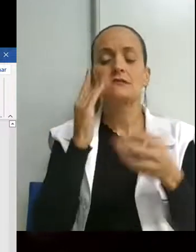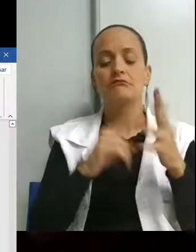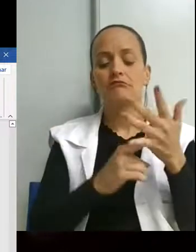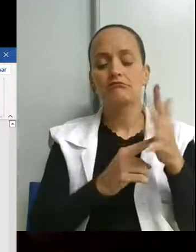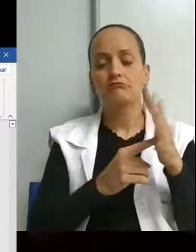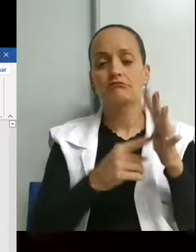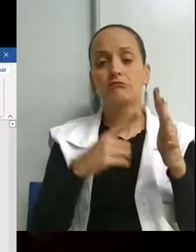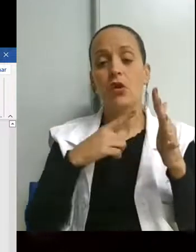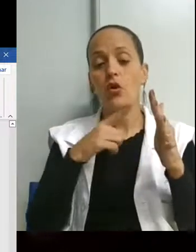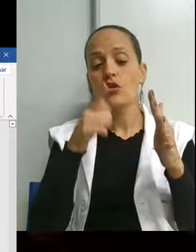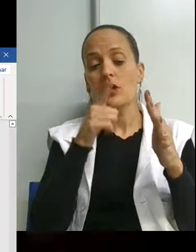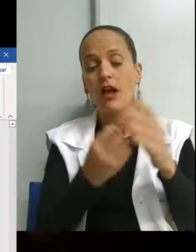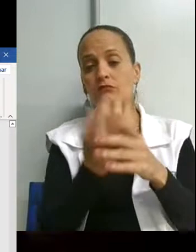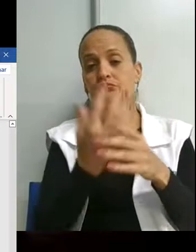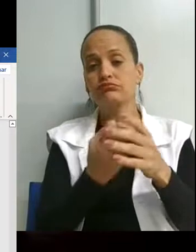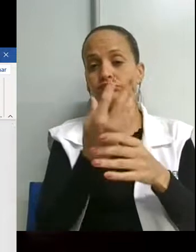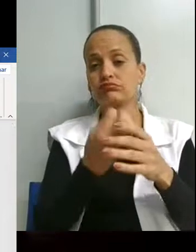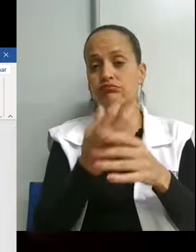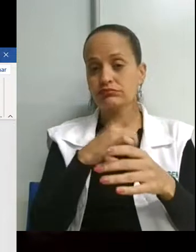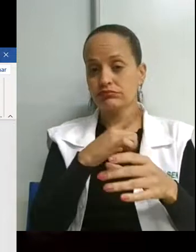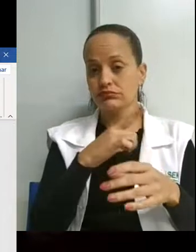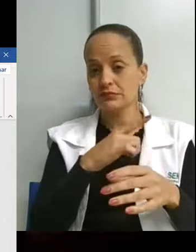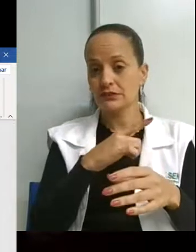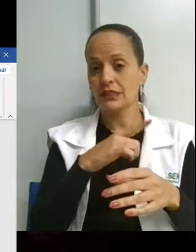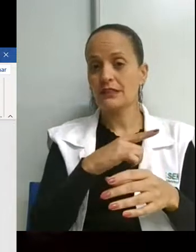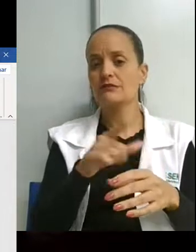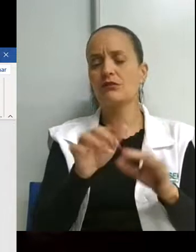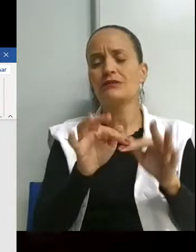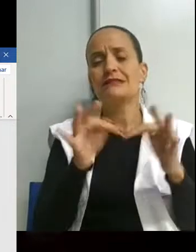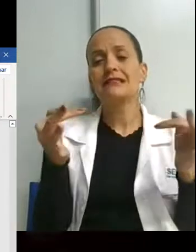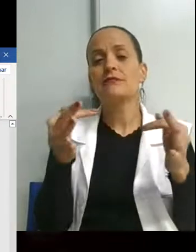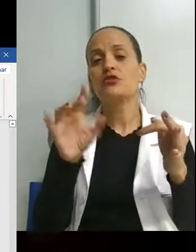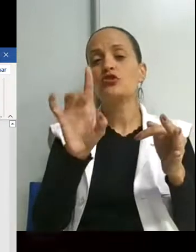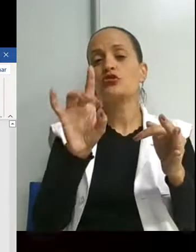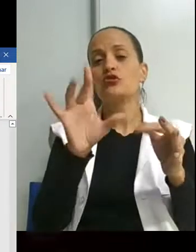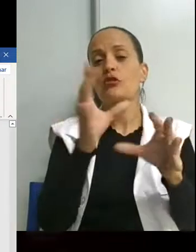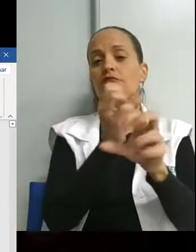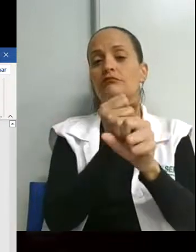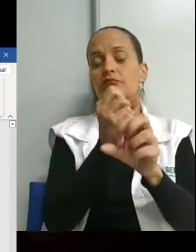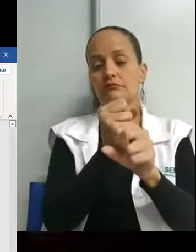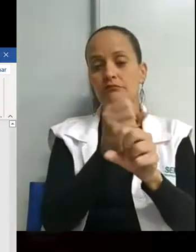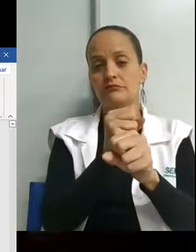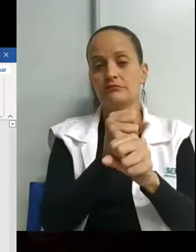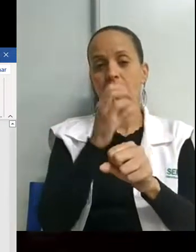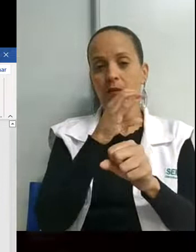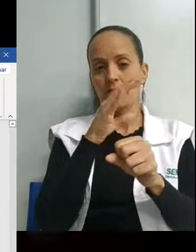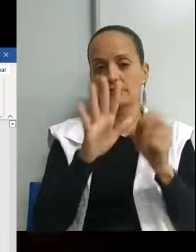água necessária à obra. Então, ó, a continha é bem simples aqui, ó. Só copiar a formatação aqui.